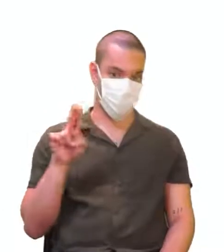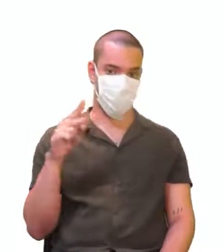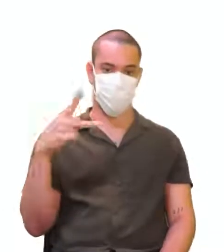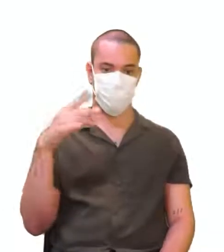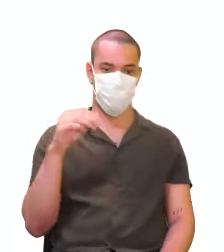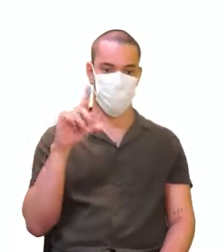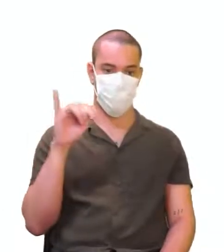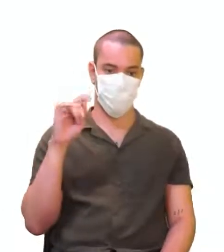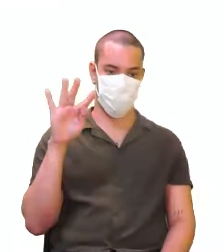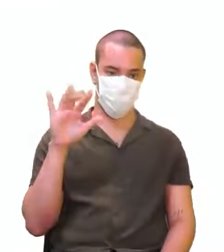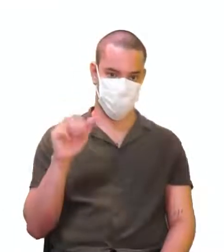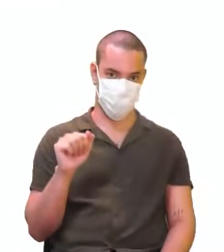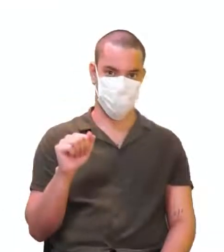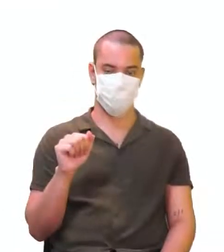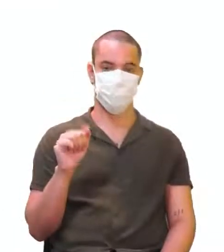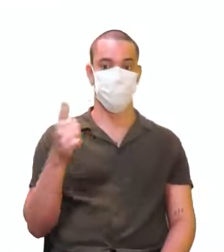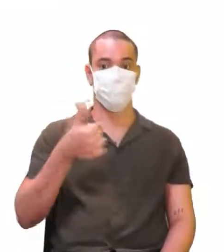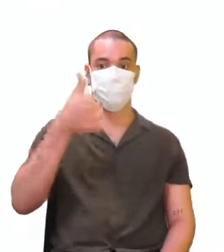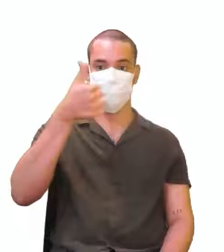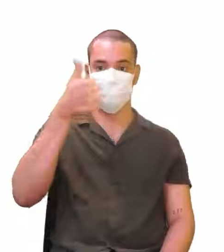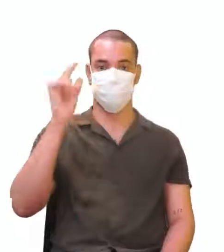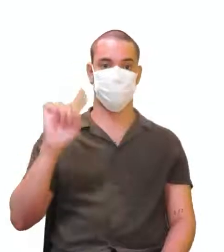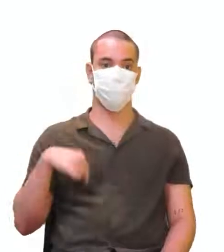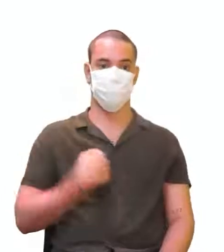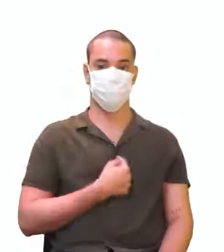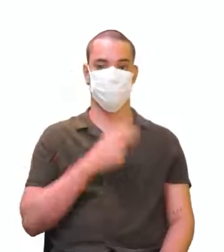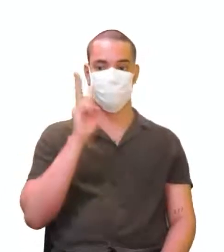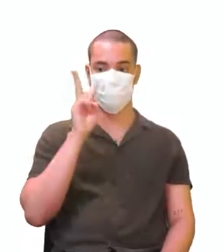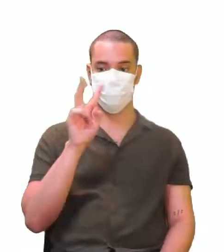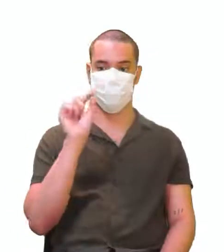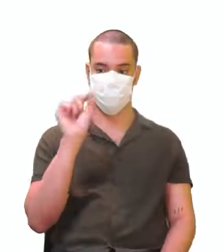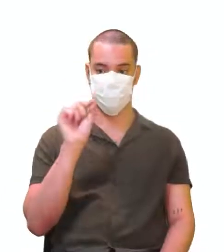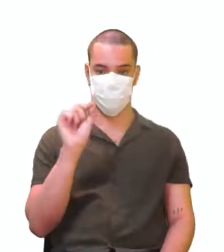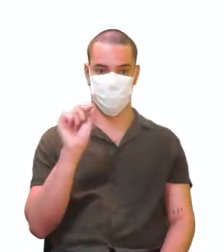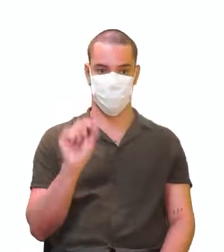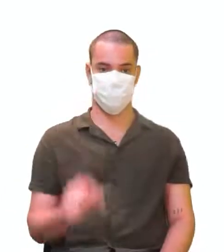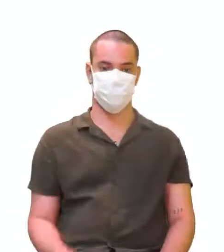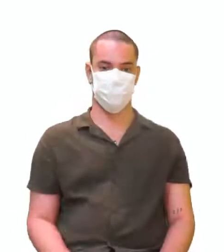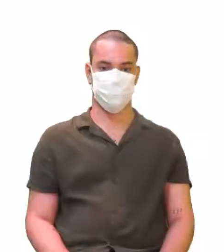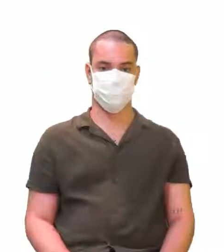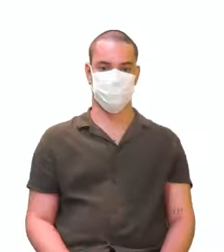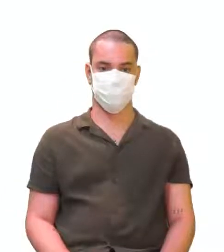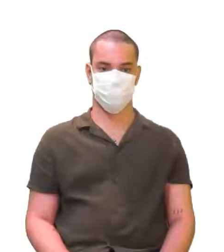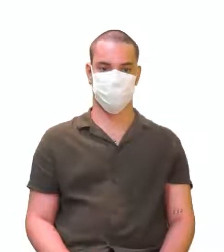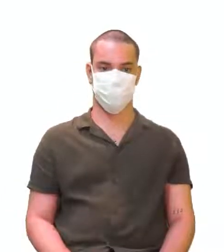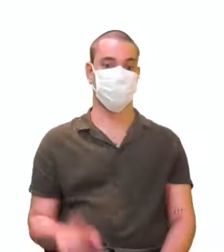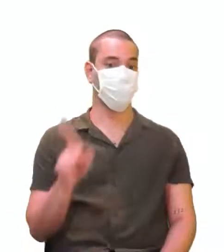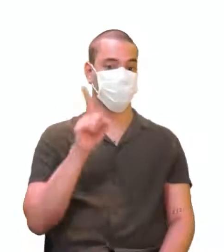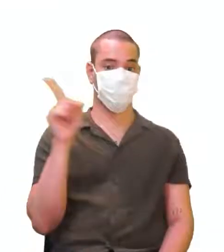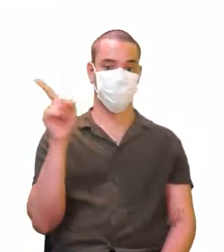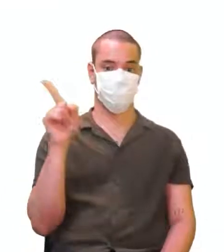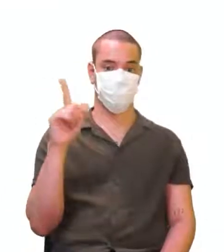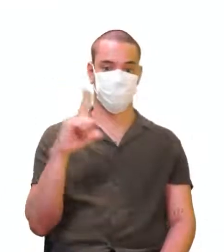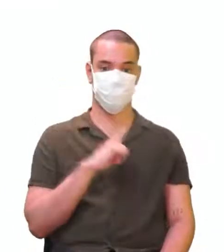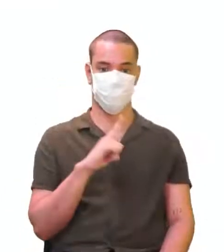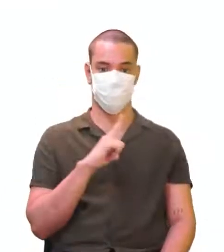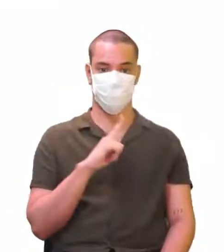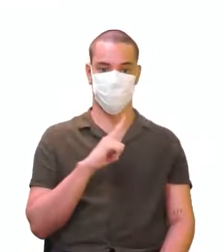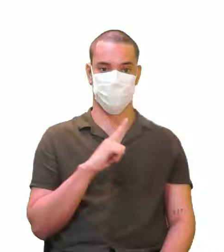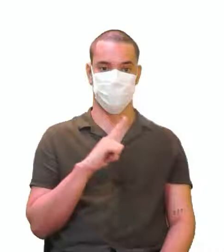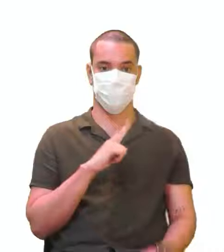Um primeiro caso que nós vamos ver, tá? Ok. Aqui, ó, é o que a gente tem